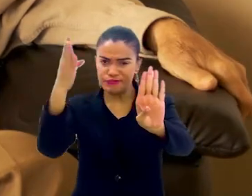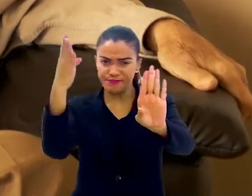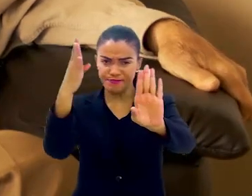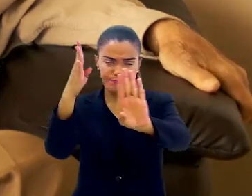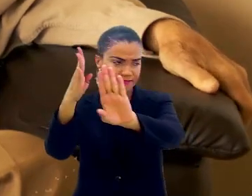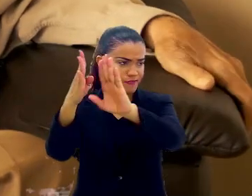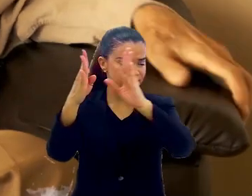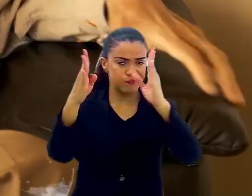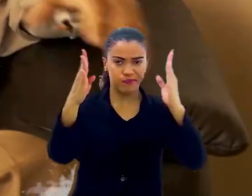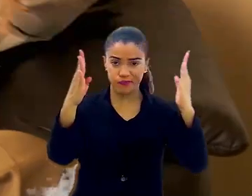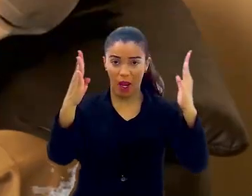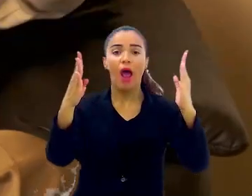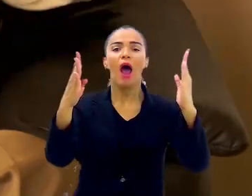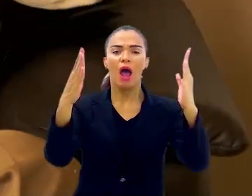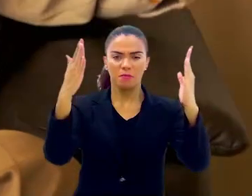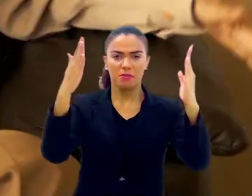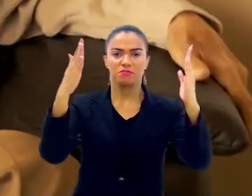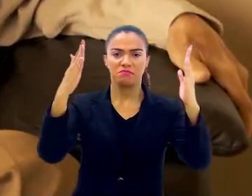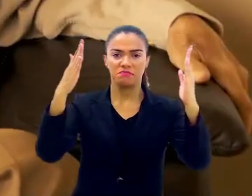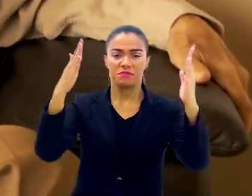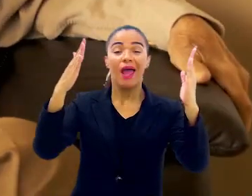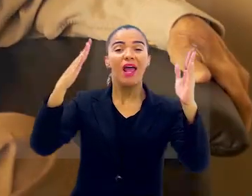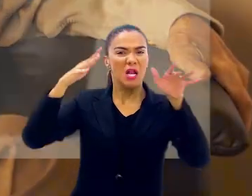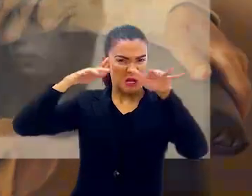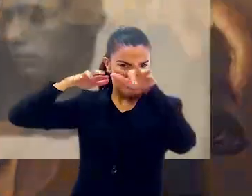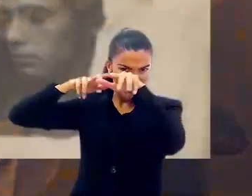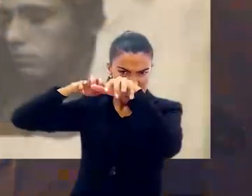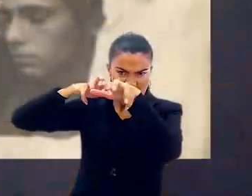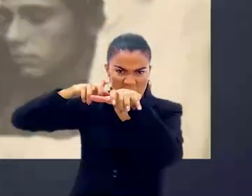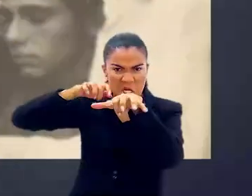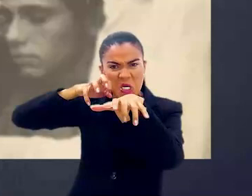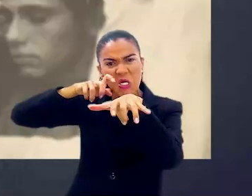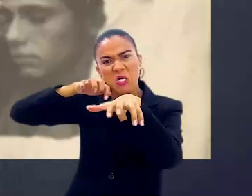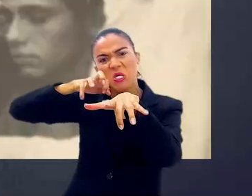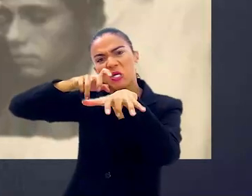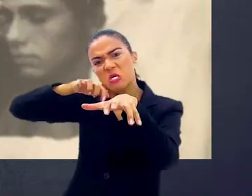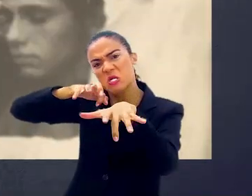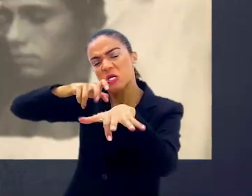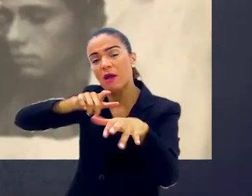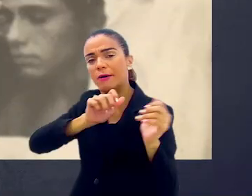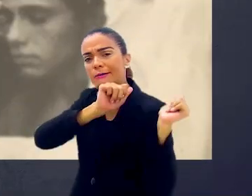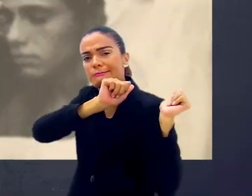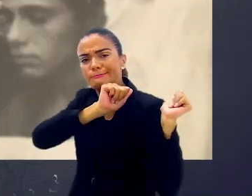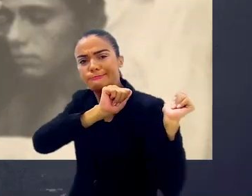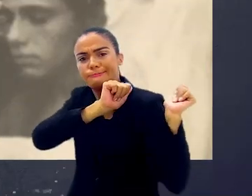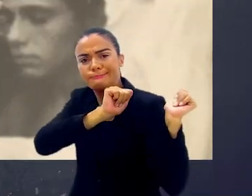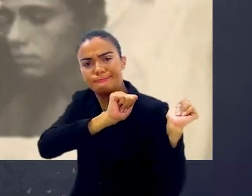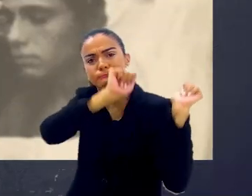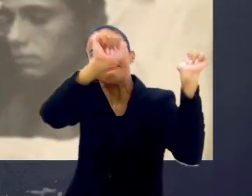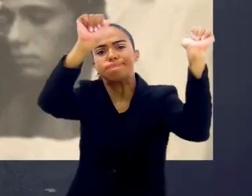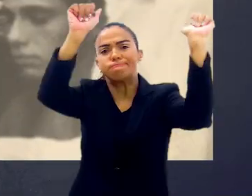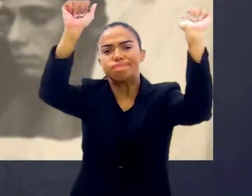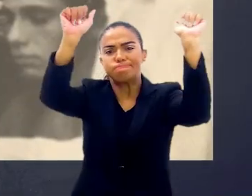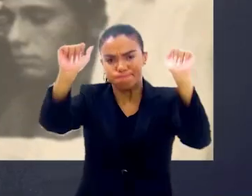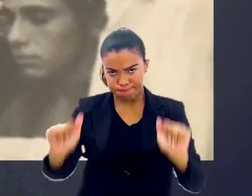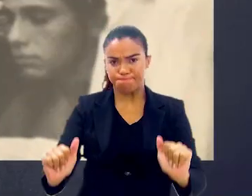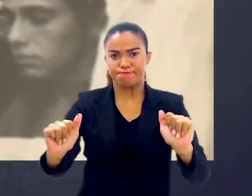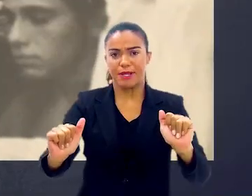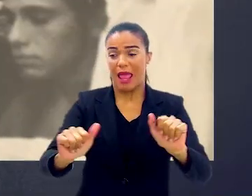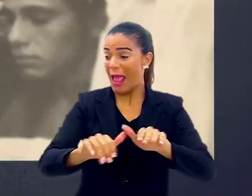porta. Abriram as portas. Eles entraram com o cadáver e colocaram sobre